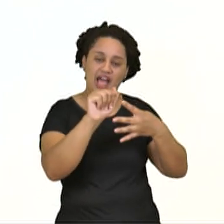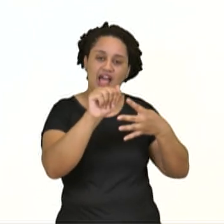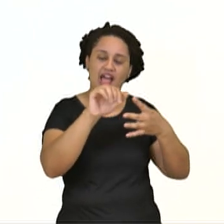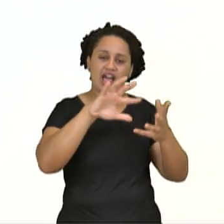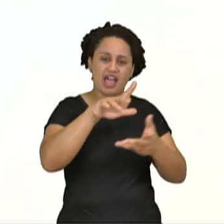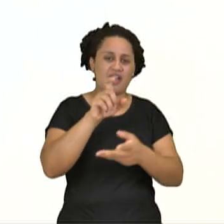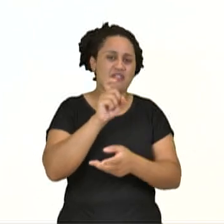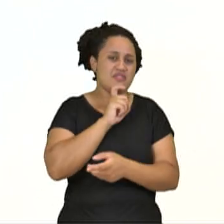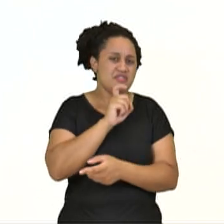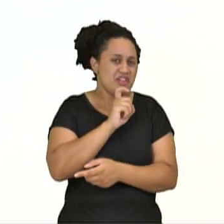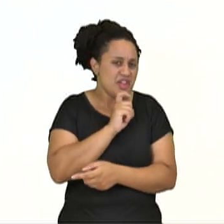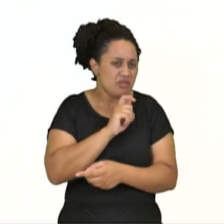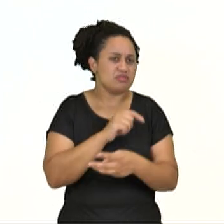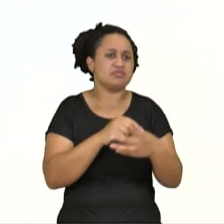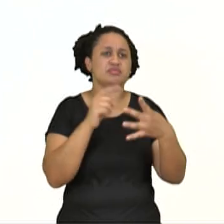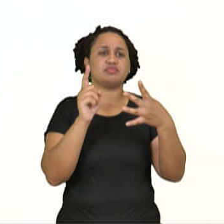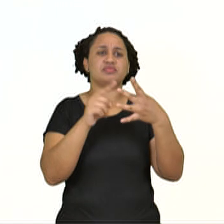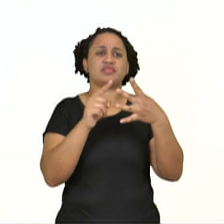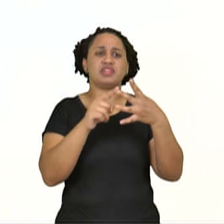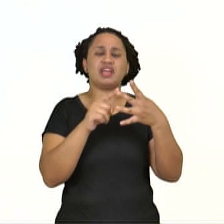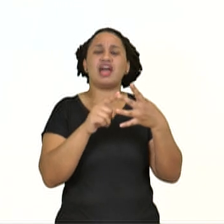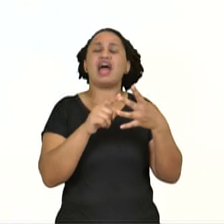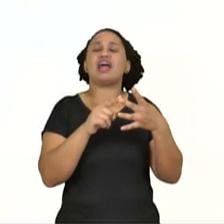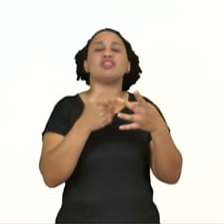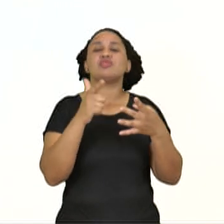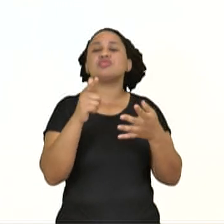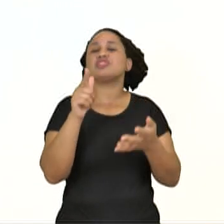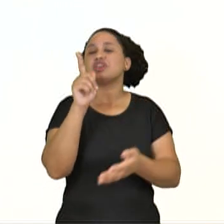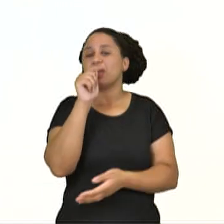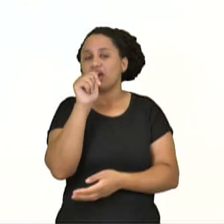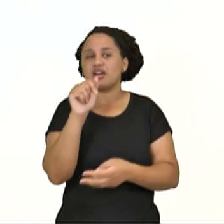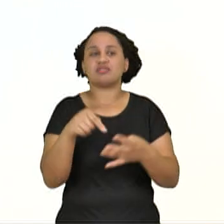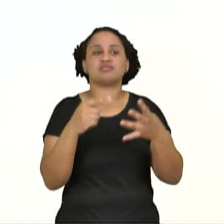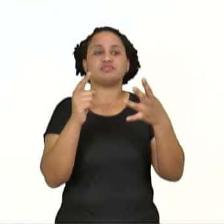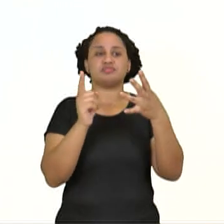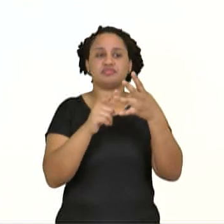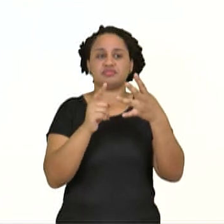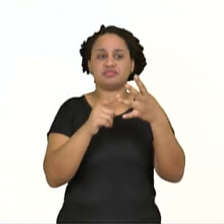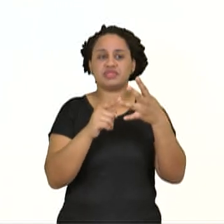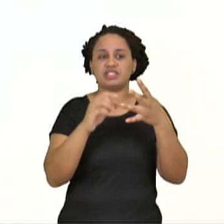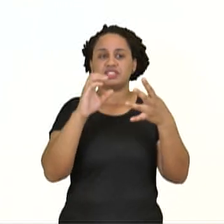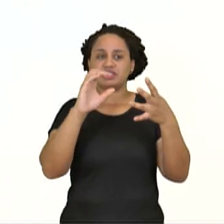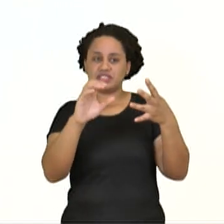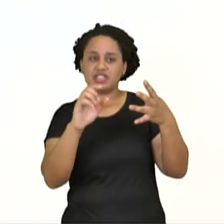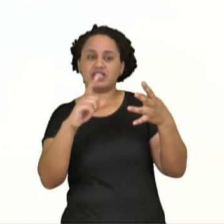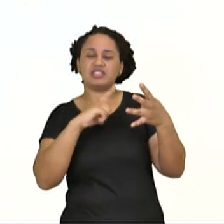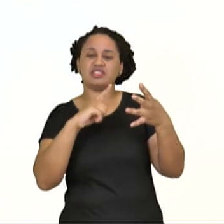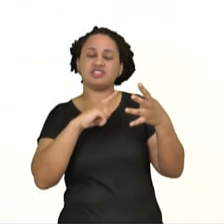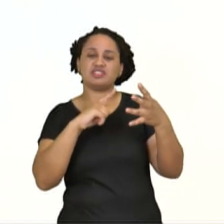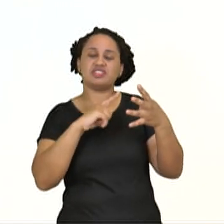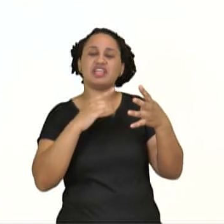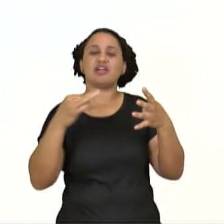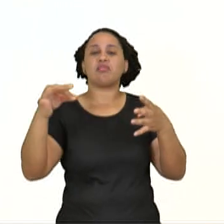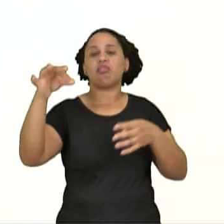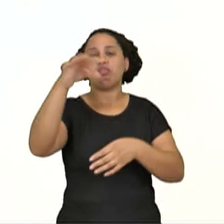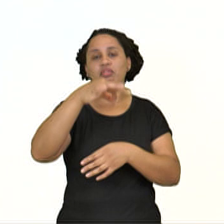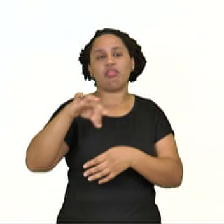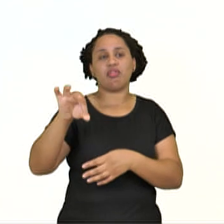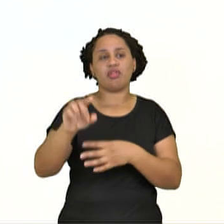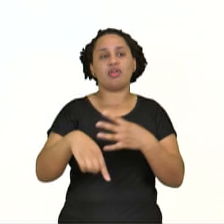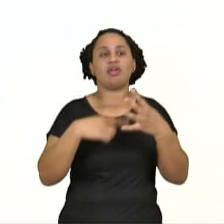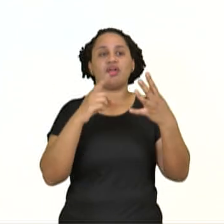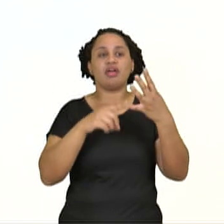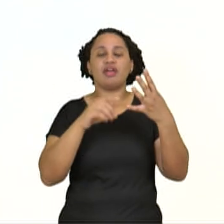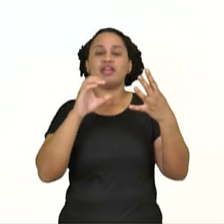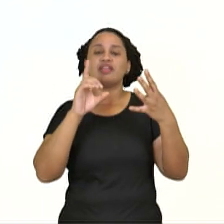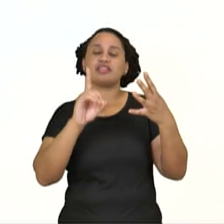Será que era um frio intenso? B. Ausência de água? Letra C. Grande população de insetos? Ou letra